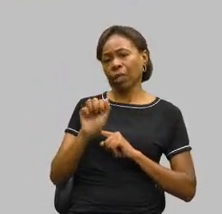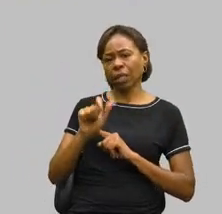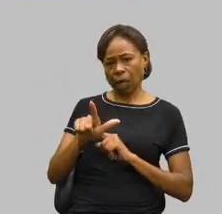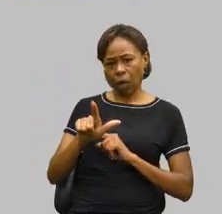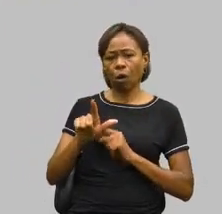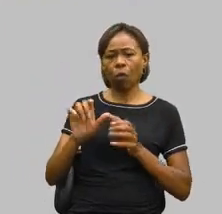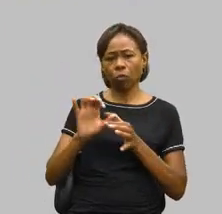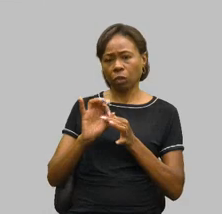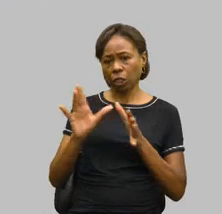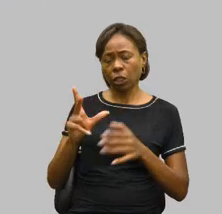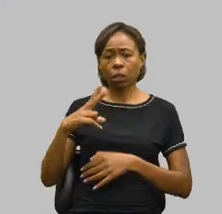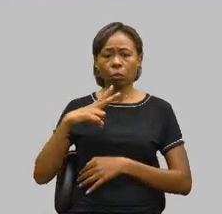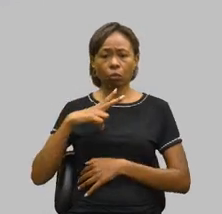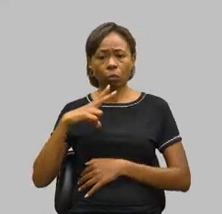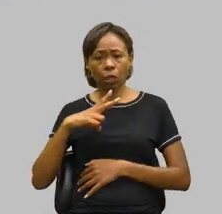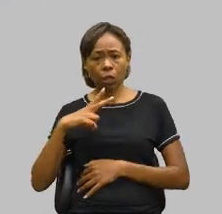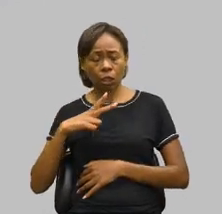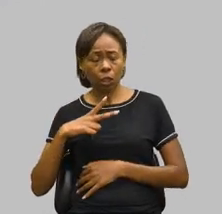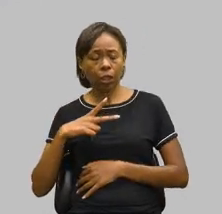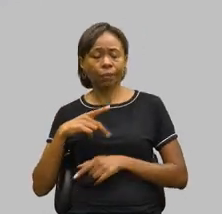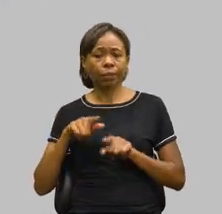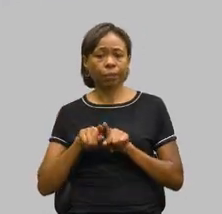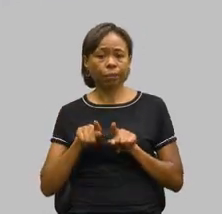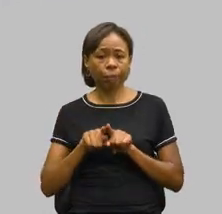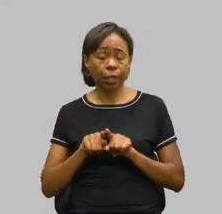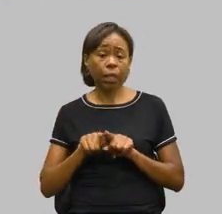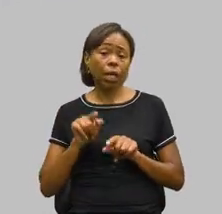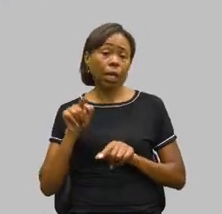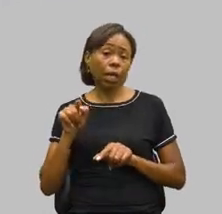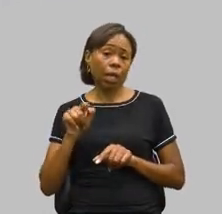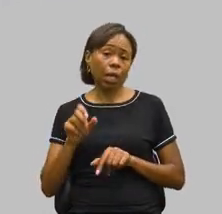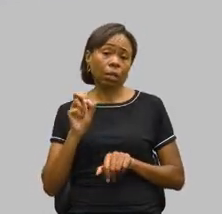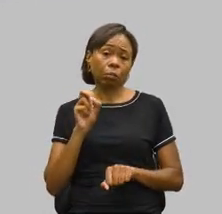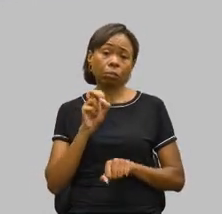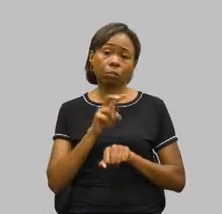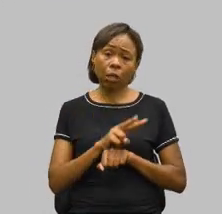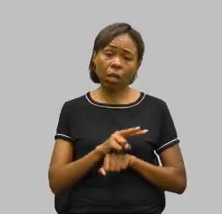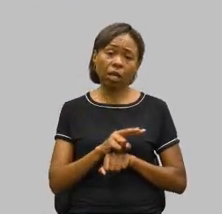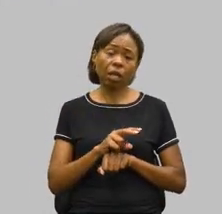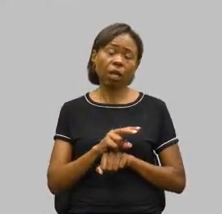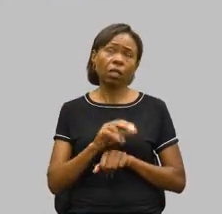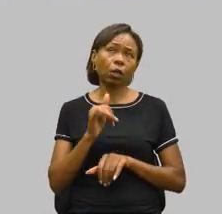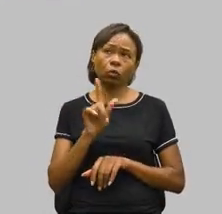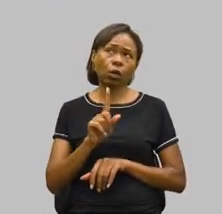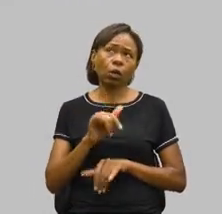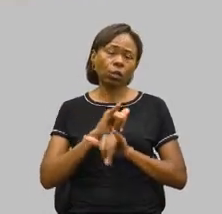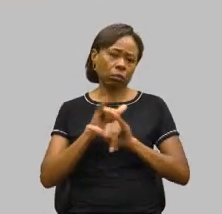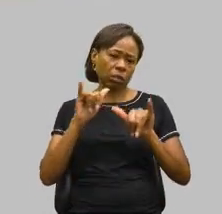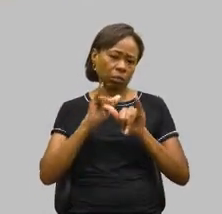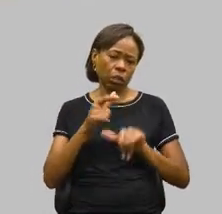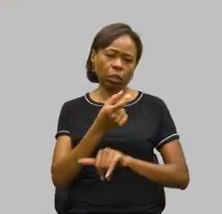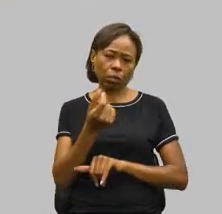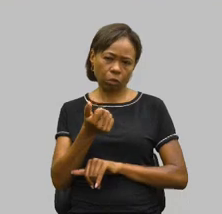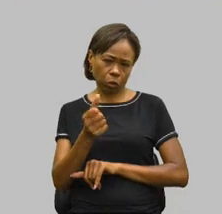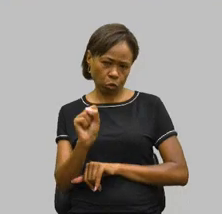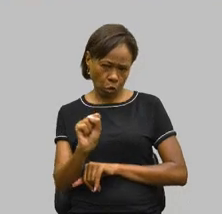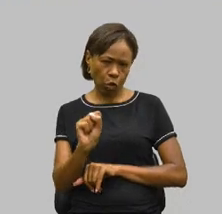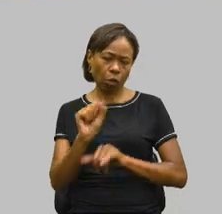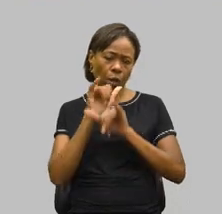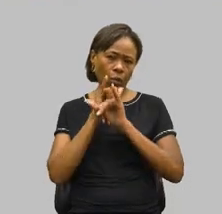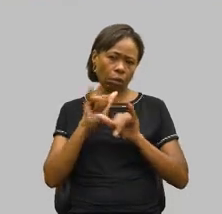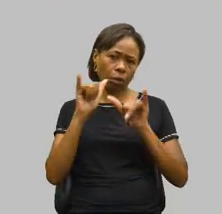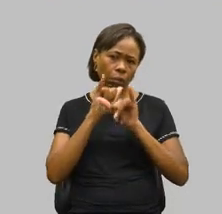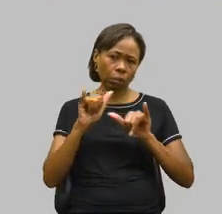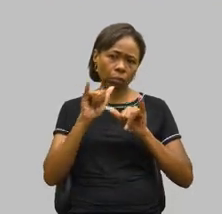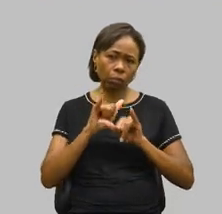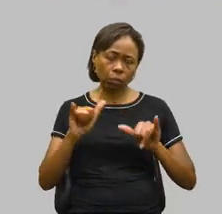privativa privatista prega e pregou desde a sua campanha em 2018 que faria eh